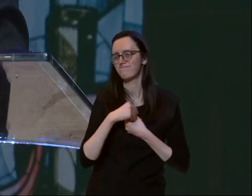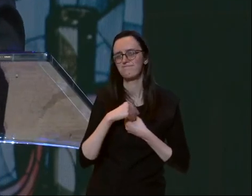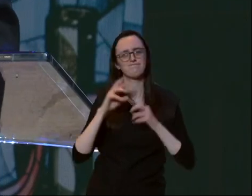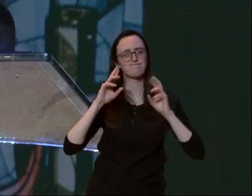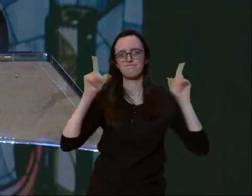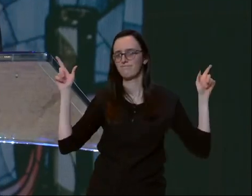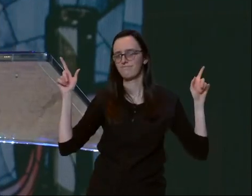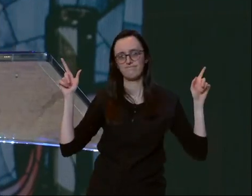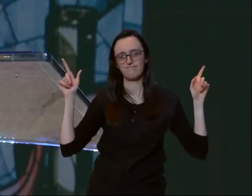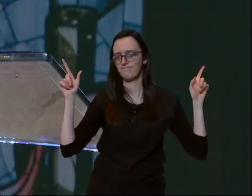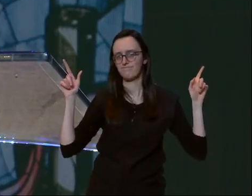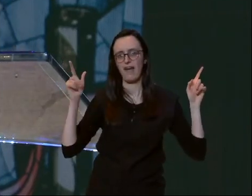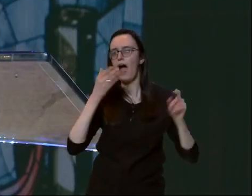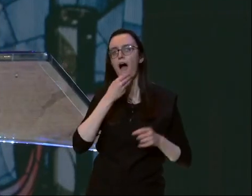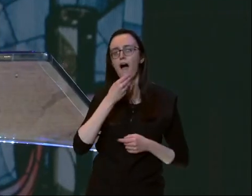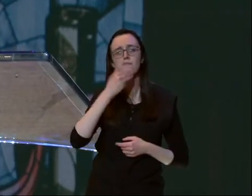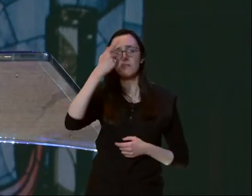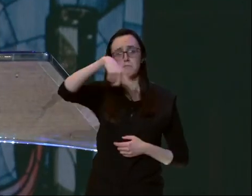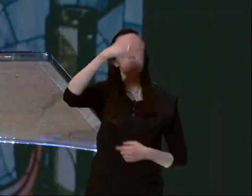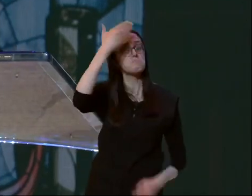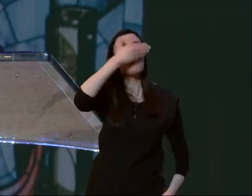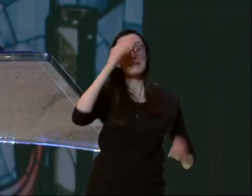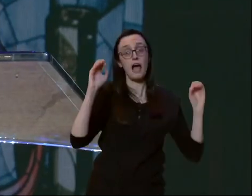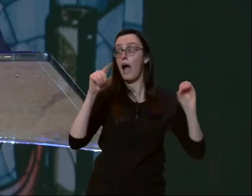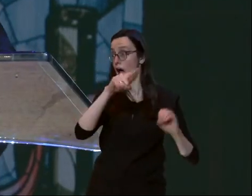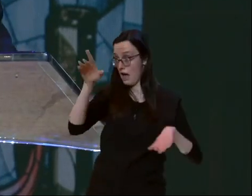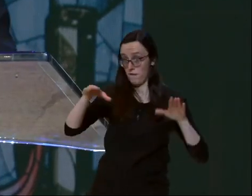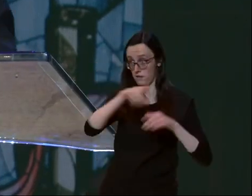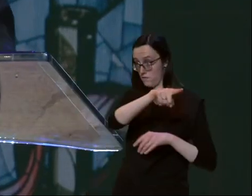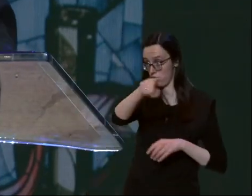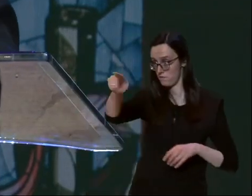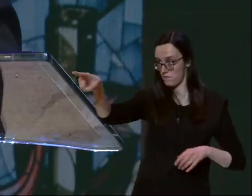realidade outra. Talvez você